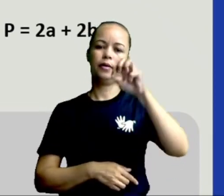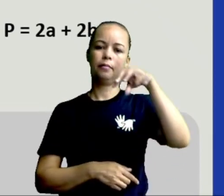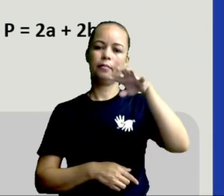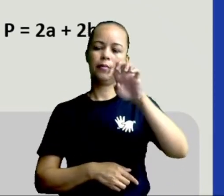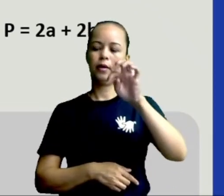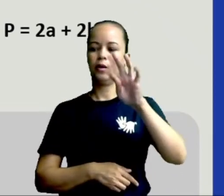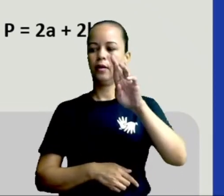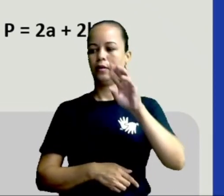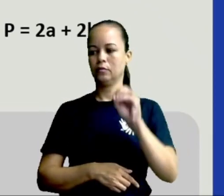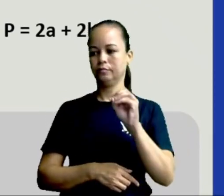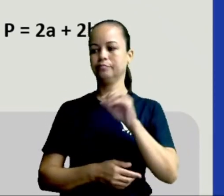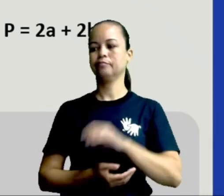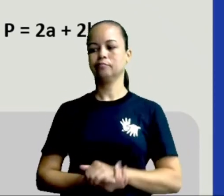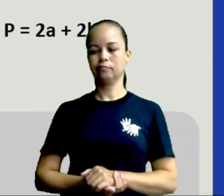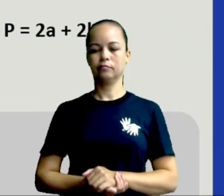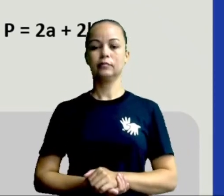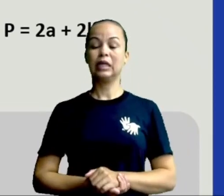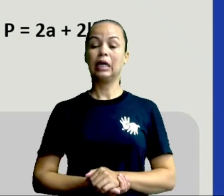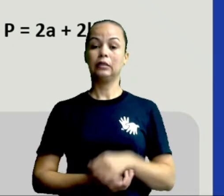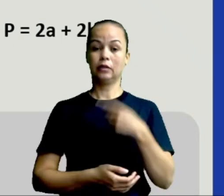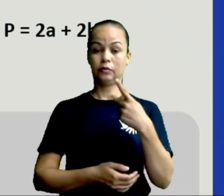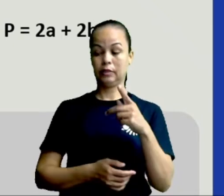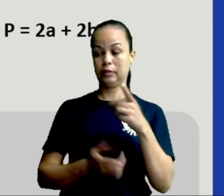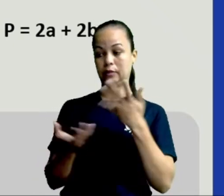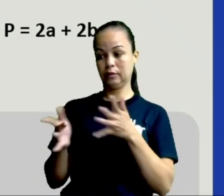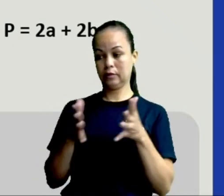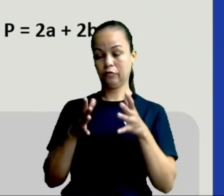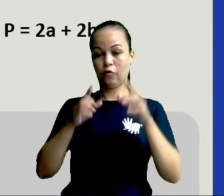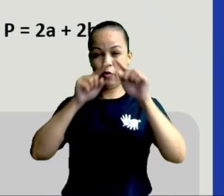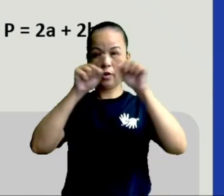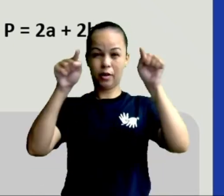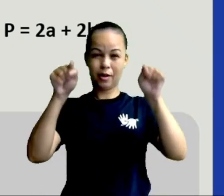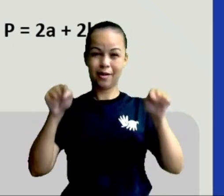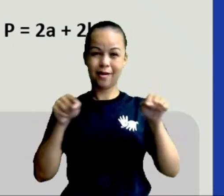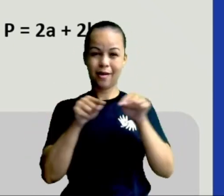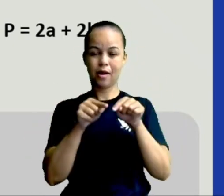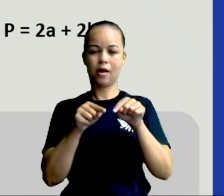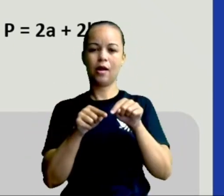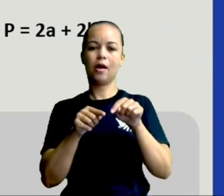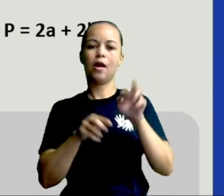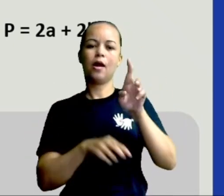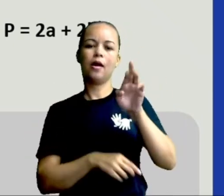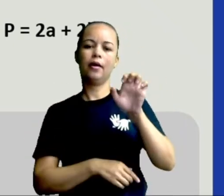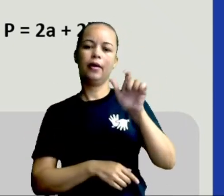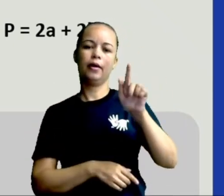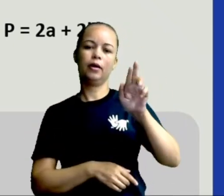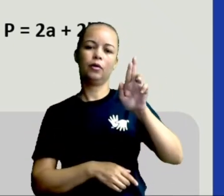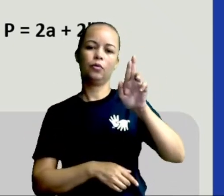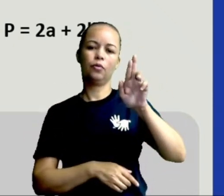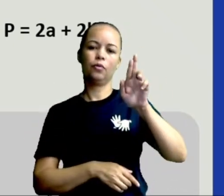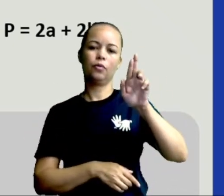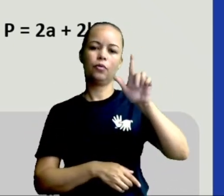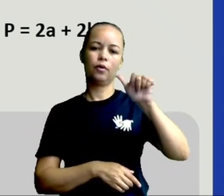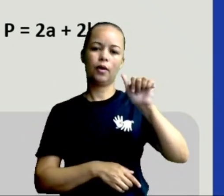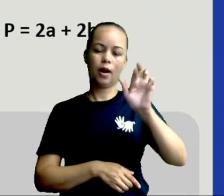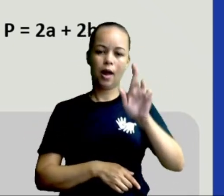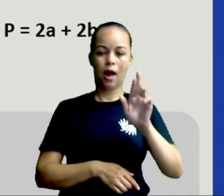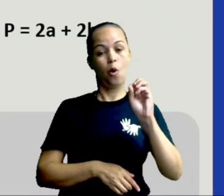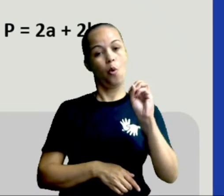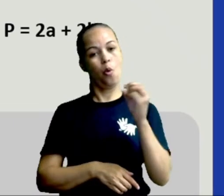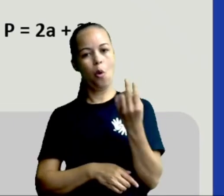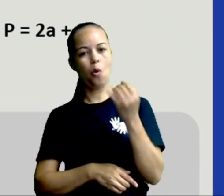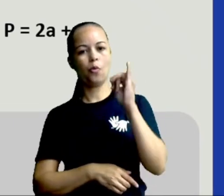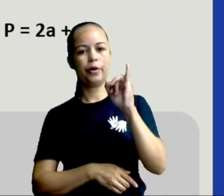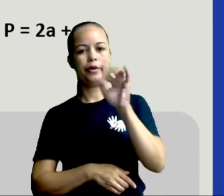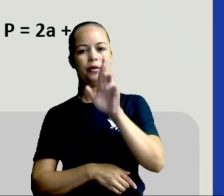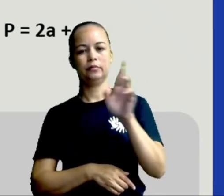aqui a gente pode fazer o quê? Foi polígono, foi regular ou irregular, tá? Eu posso trabalhar